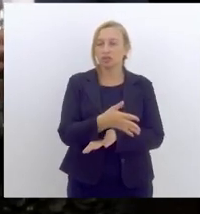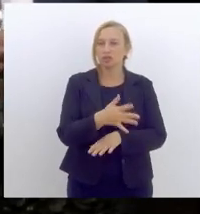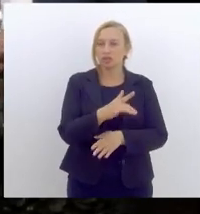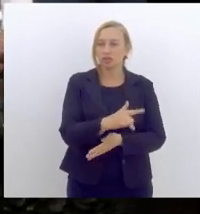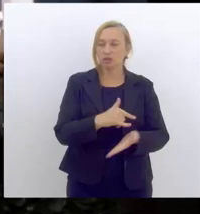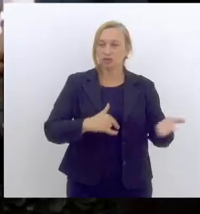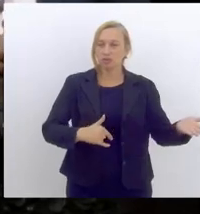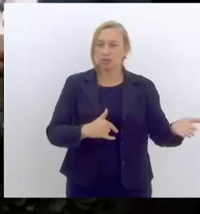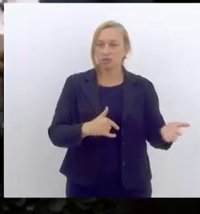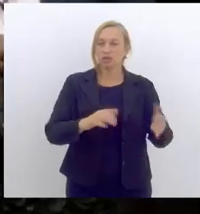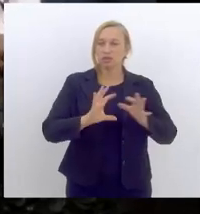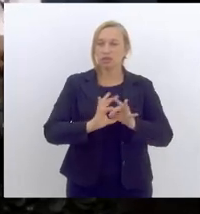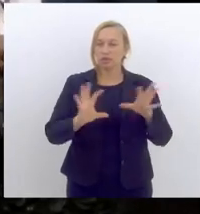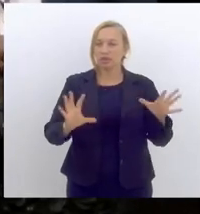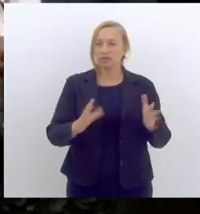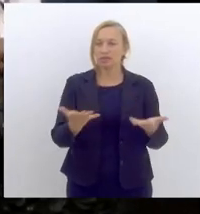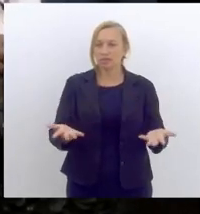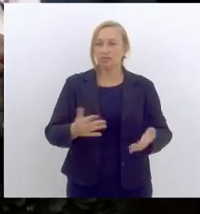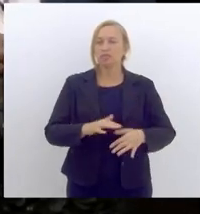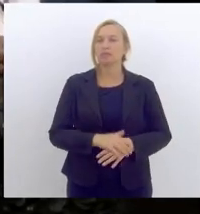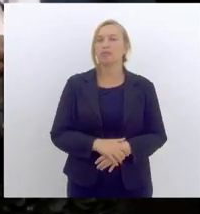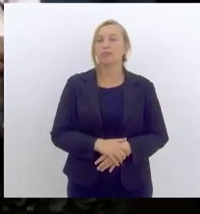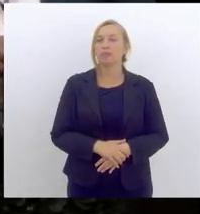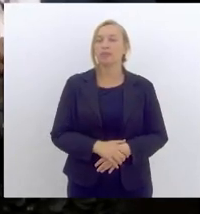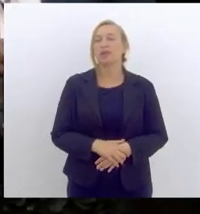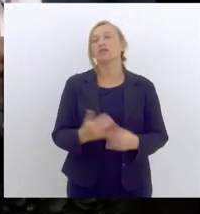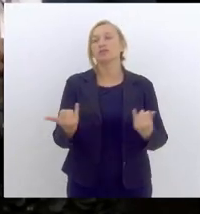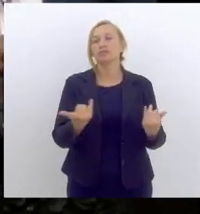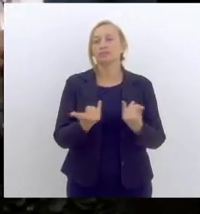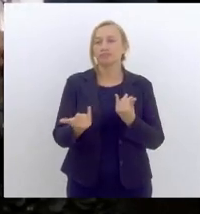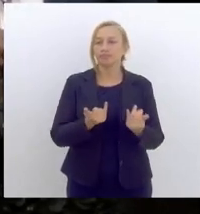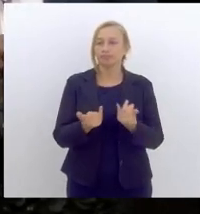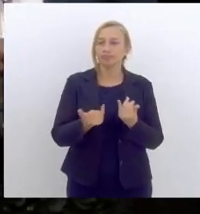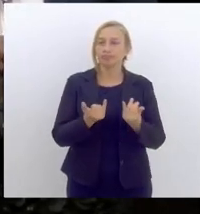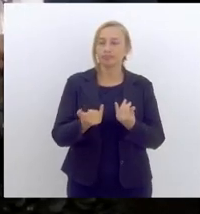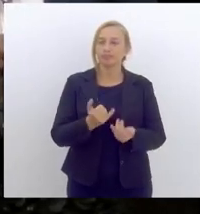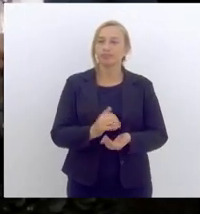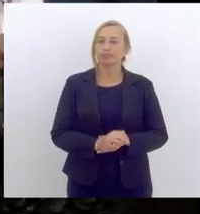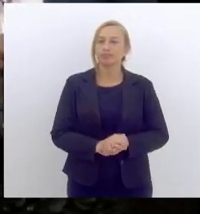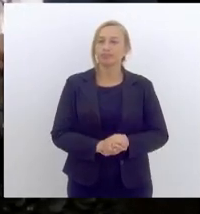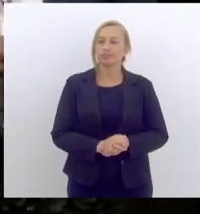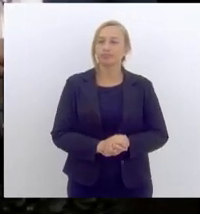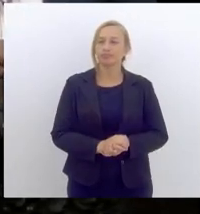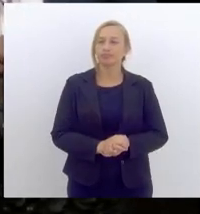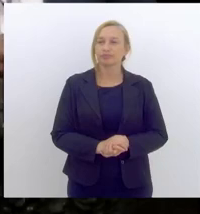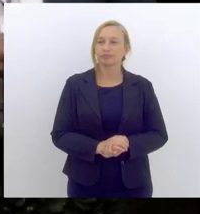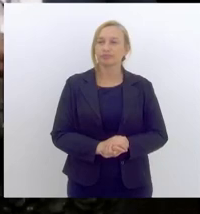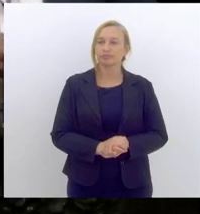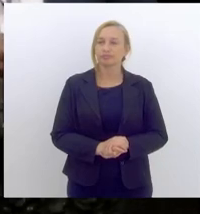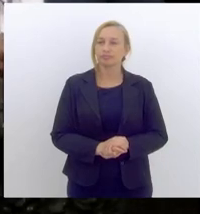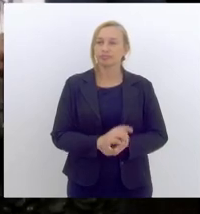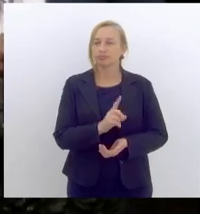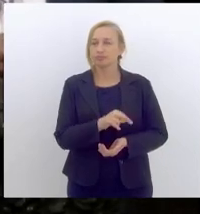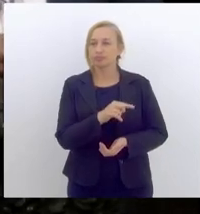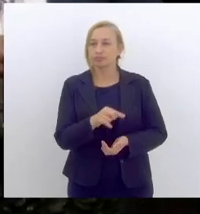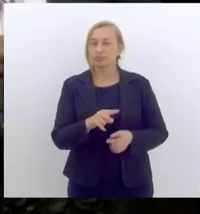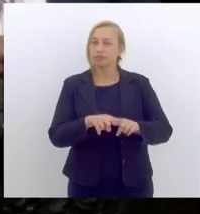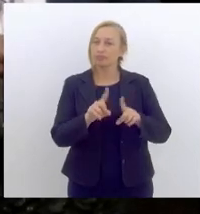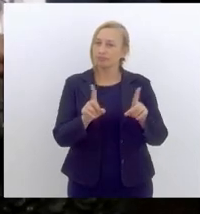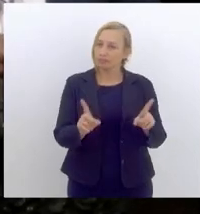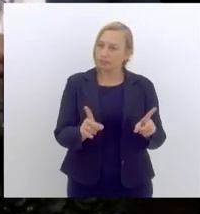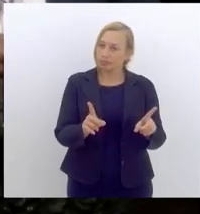já impaciente. Então, a informação é que caiu a liminar, mas,